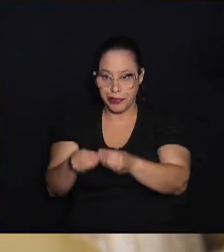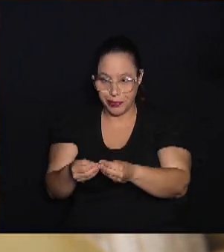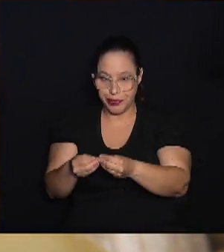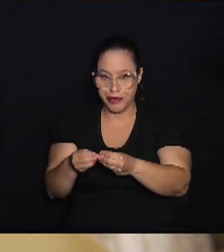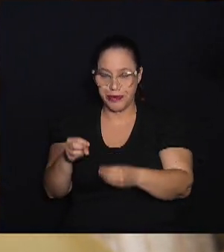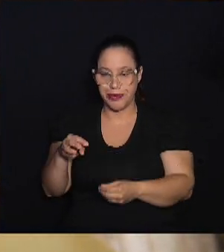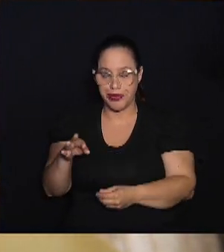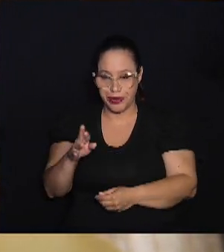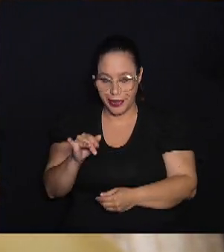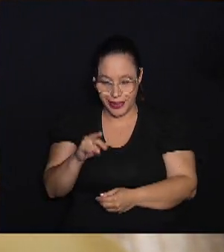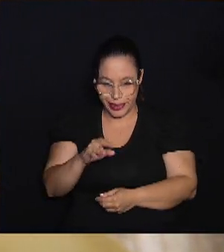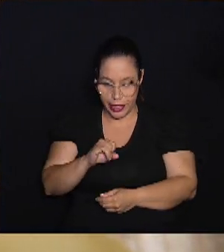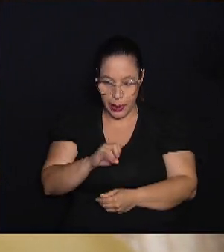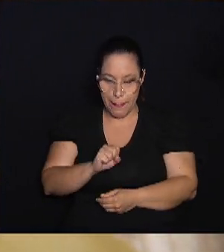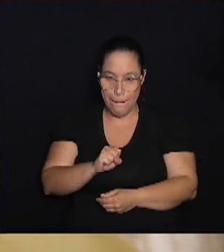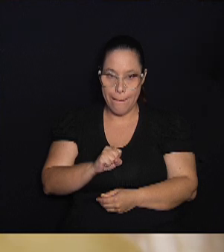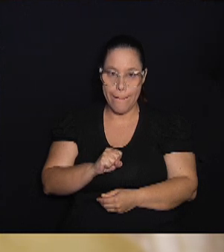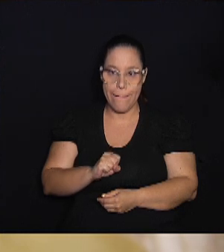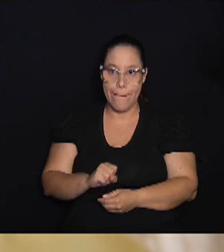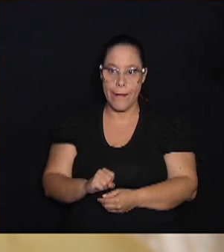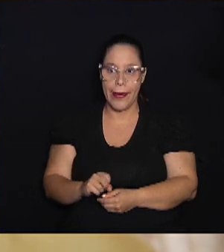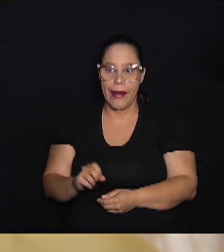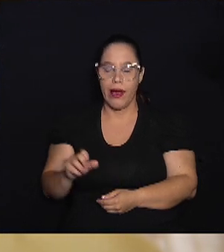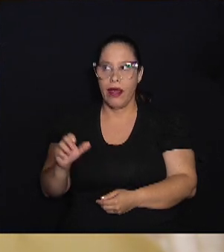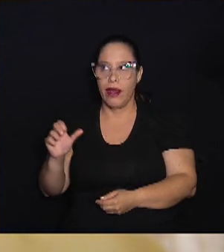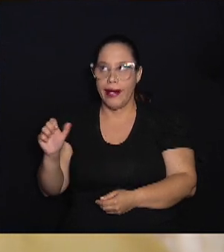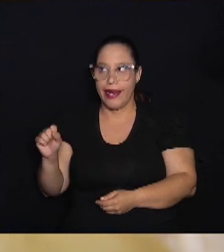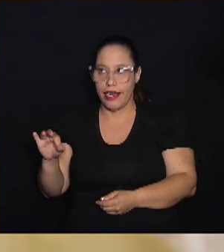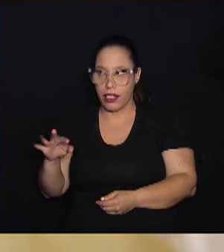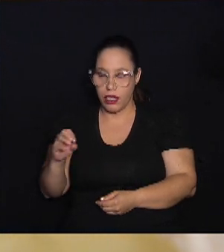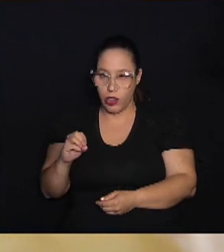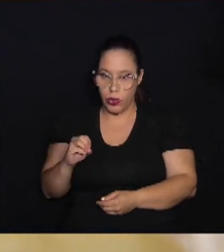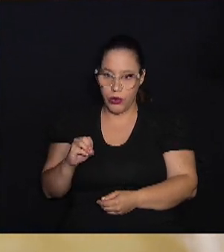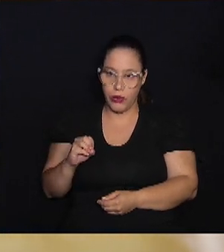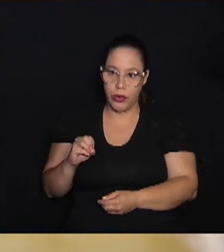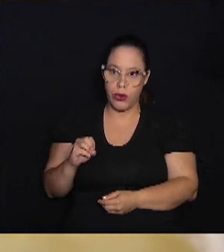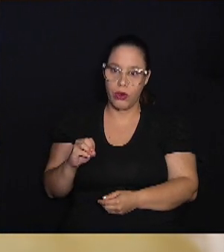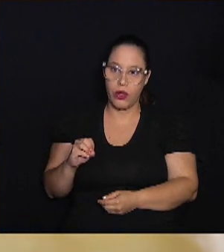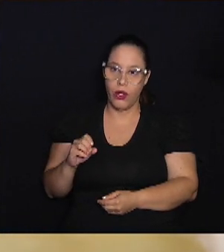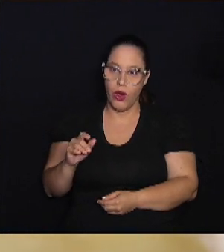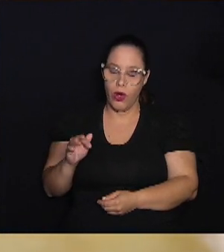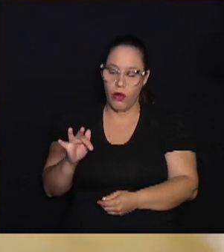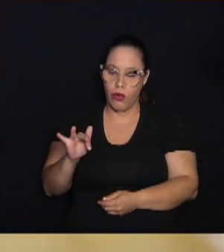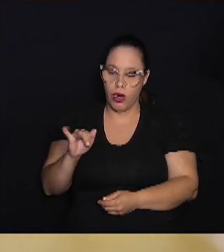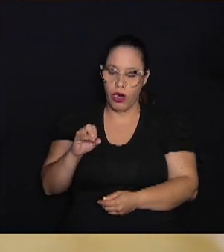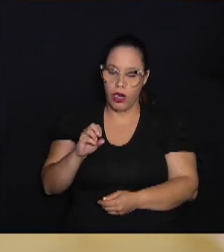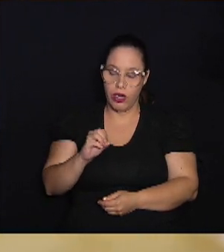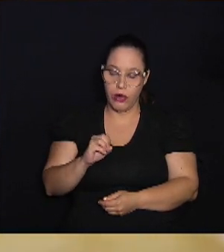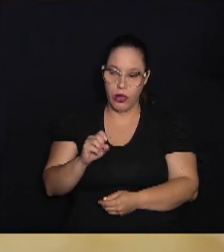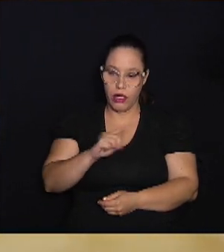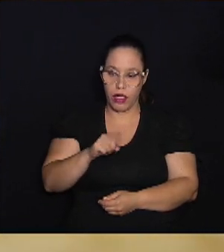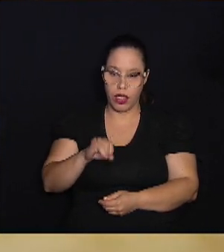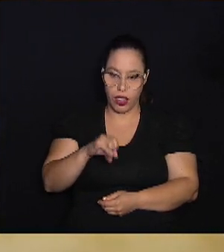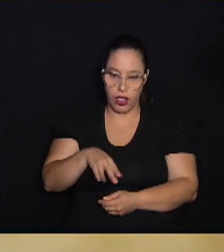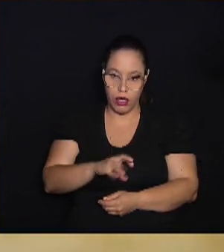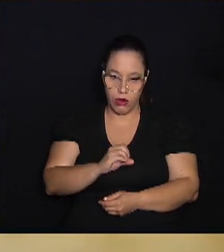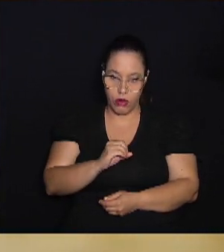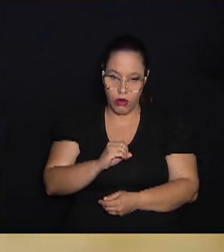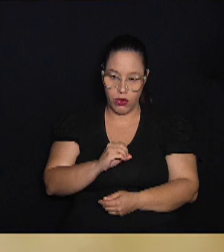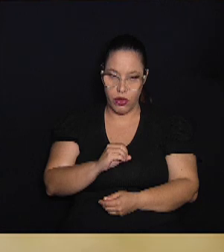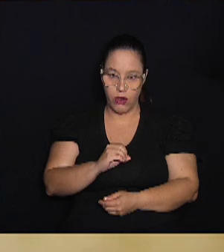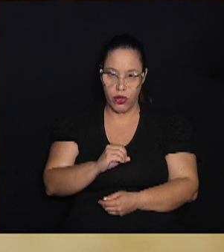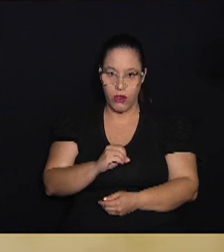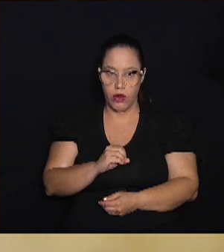minerais essenciais, como ácido fólico e zinco, por exemplo. Gergelim e semente de abóbora